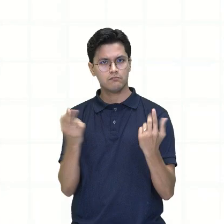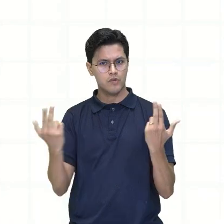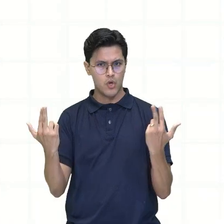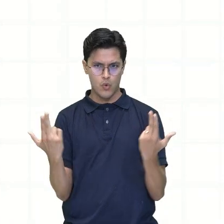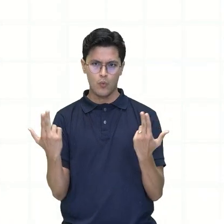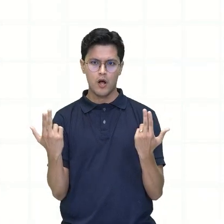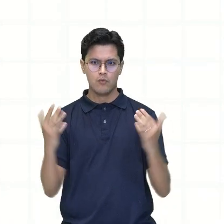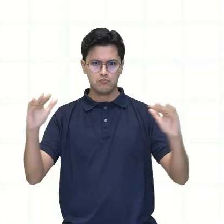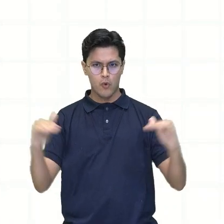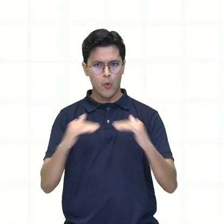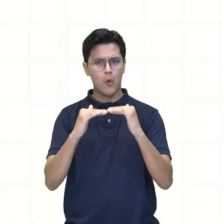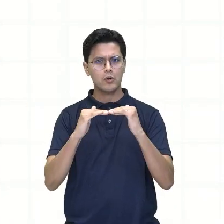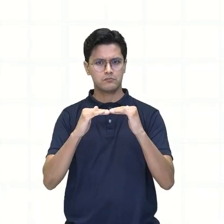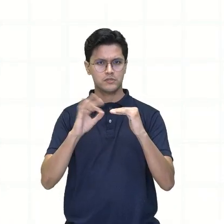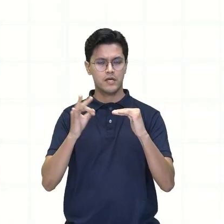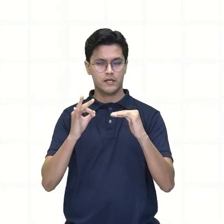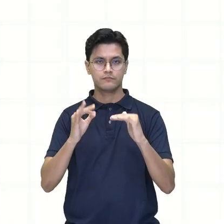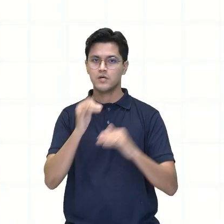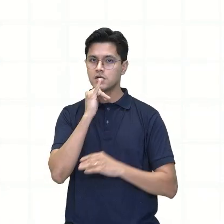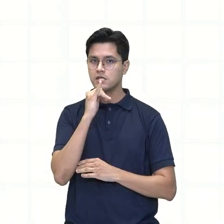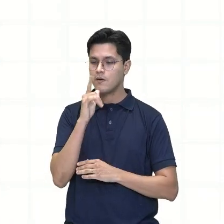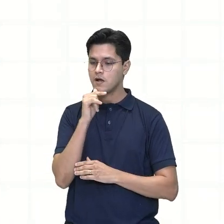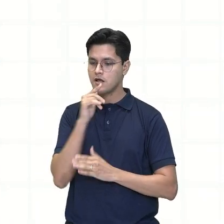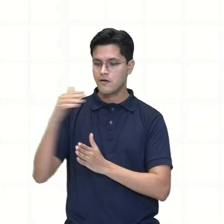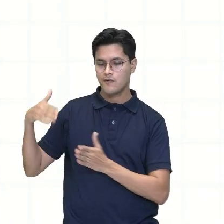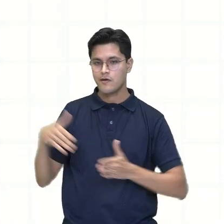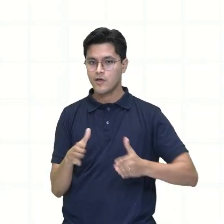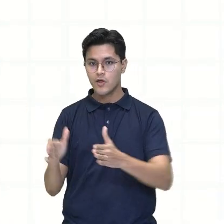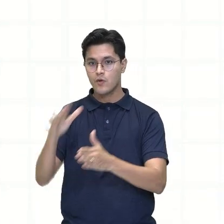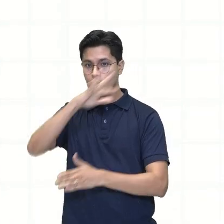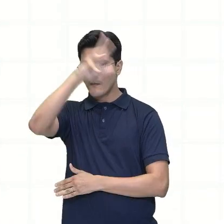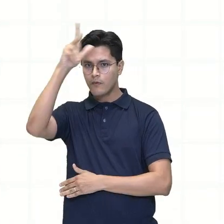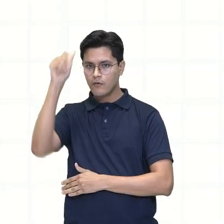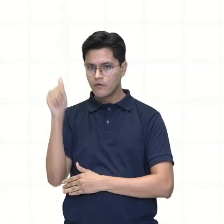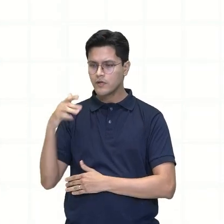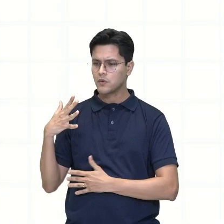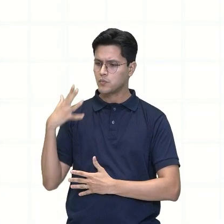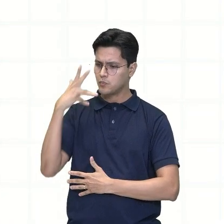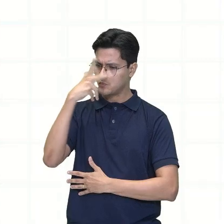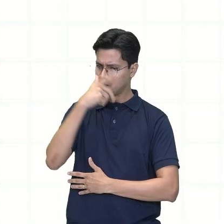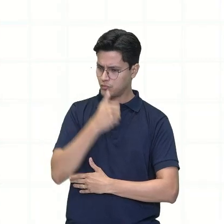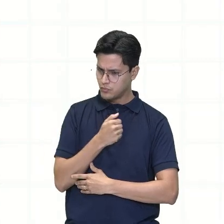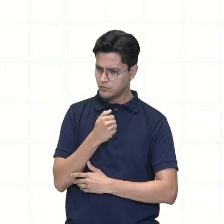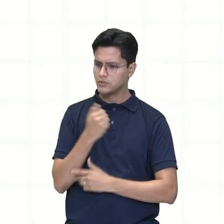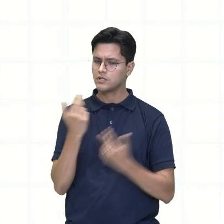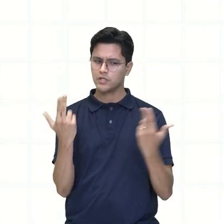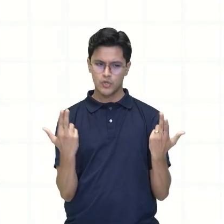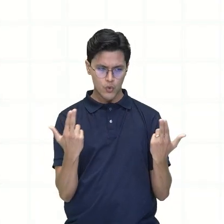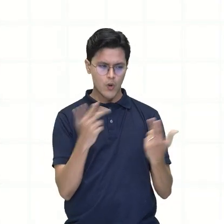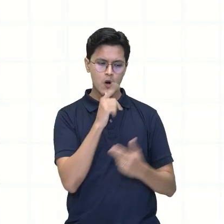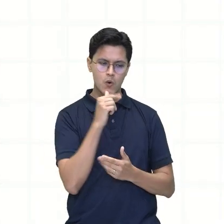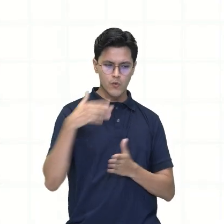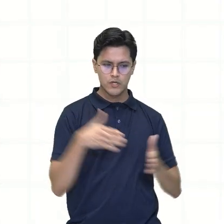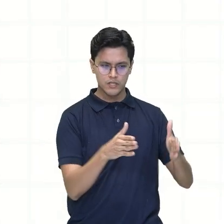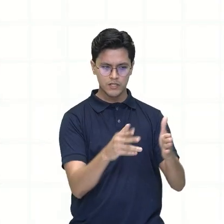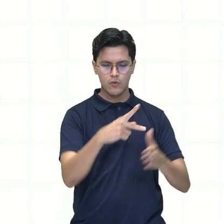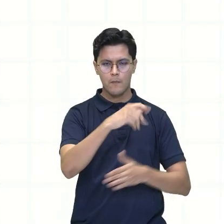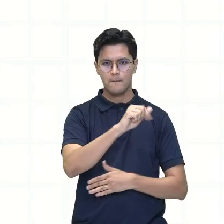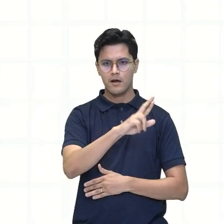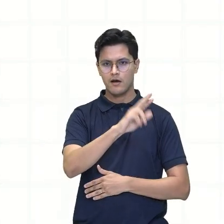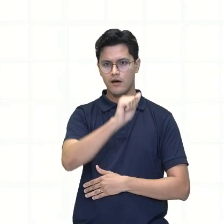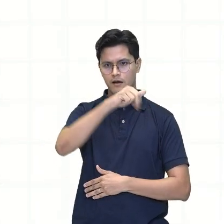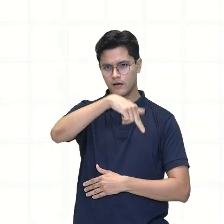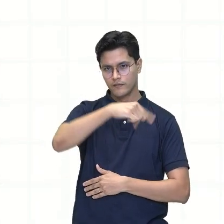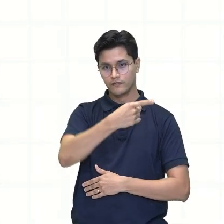mesmo nível. Então, vejam, o rio Amazonas é tão bonito quanto o rio Paraná. Vejo que eu